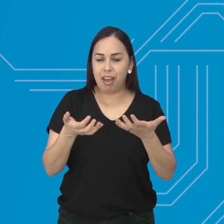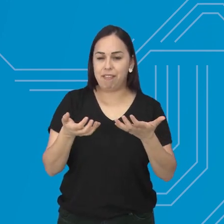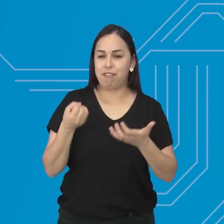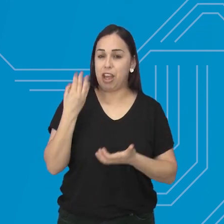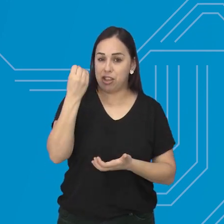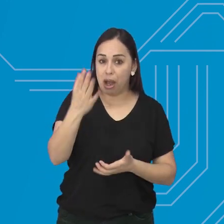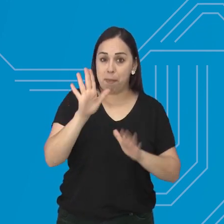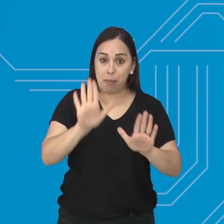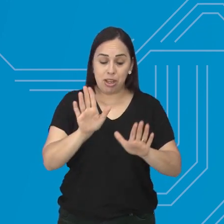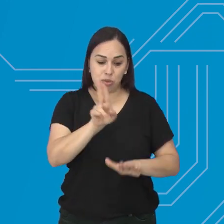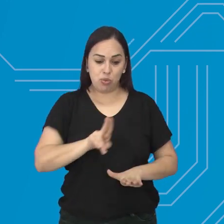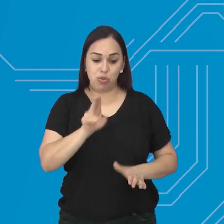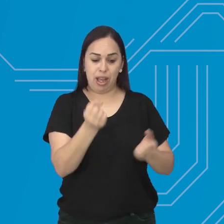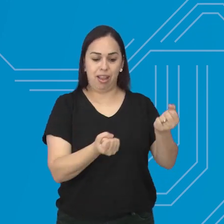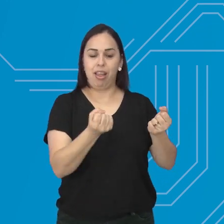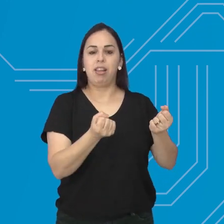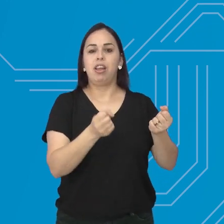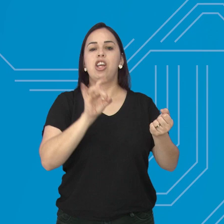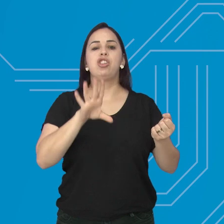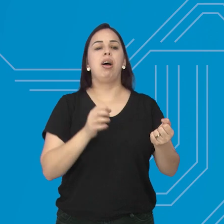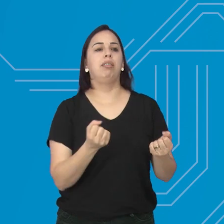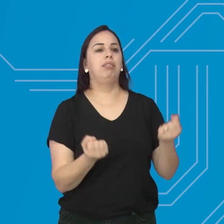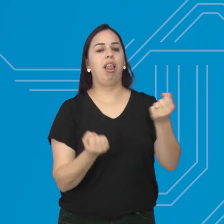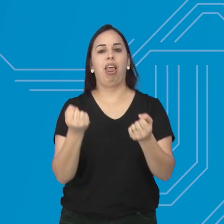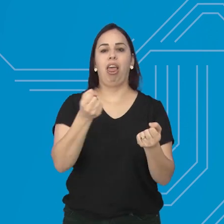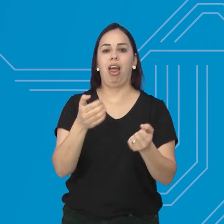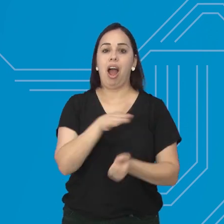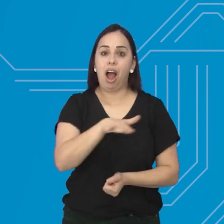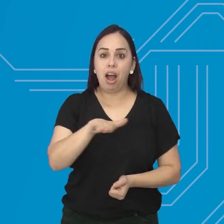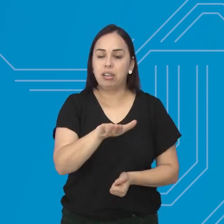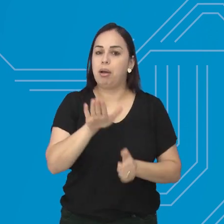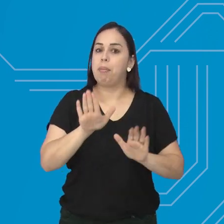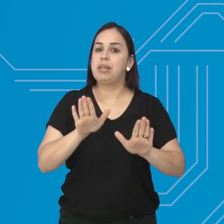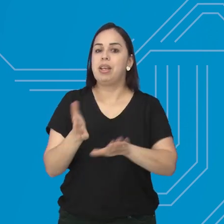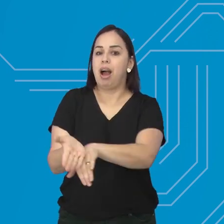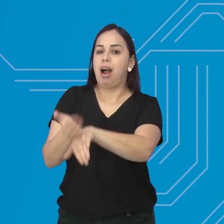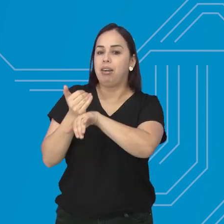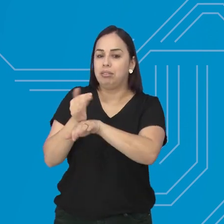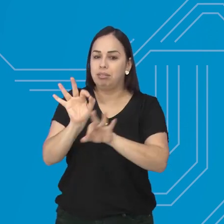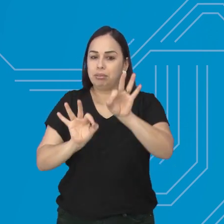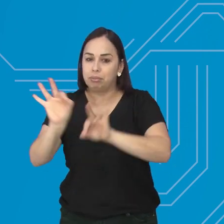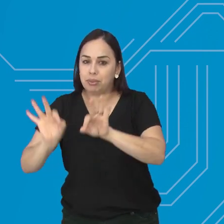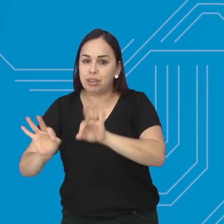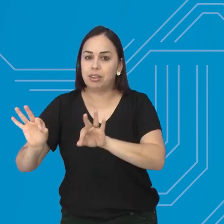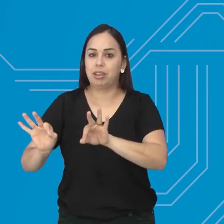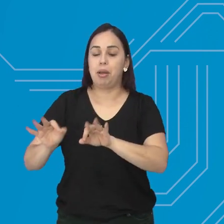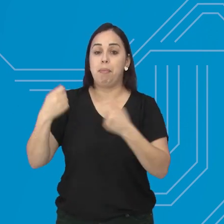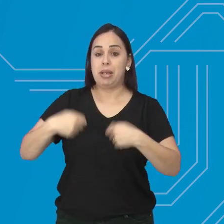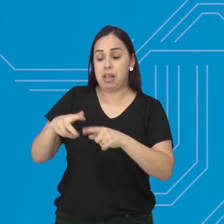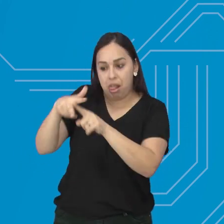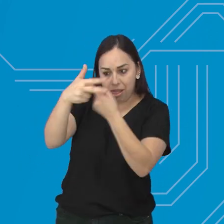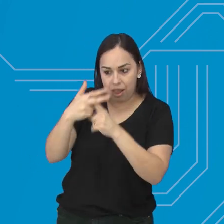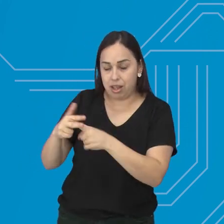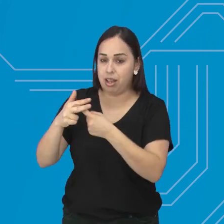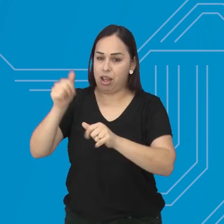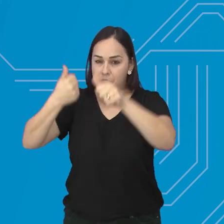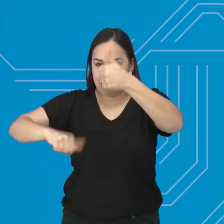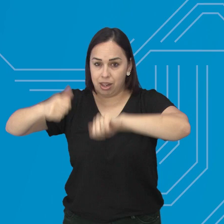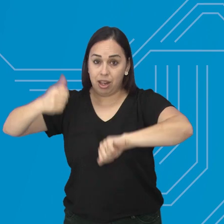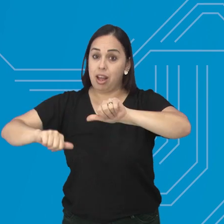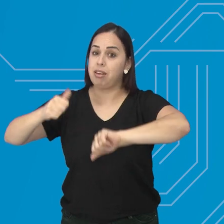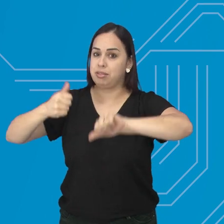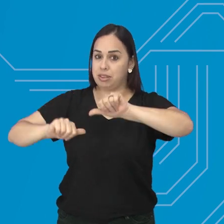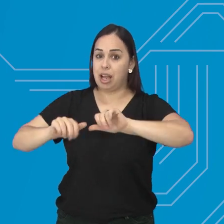carro. Não é só sair pelas estradas não, viu? É preciso cautela. Não pode esquecer de fazer a revisão e o mais